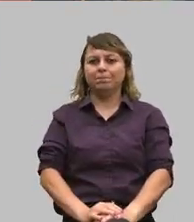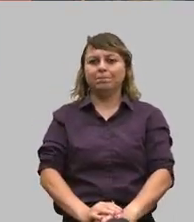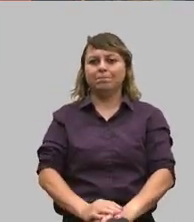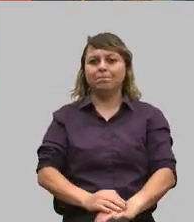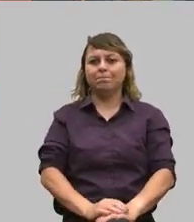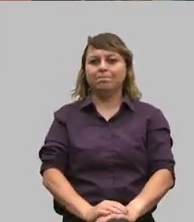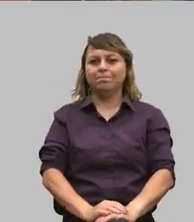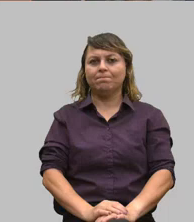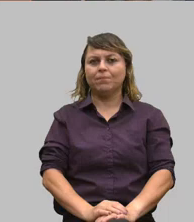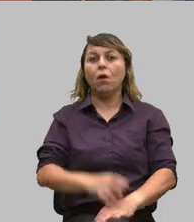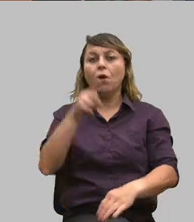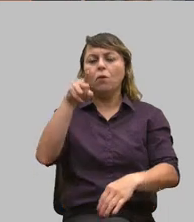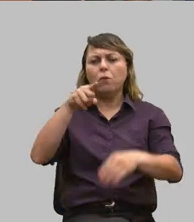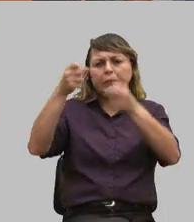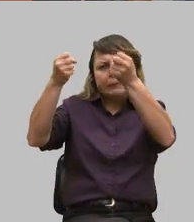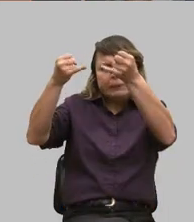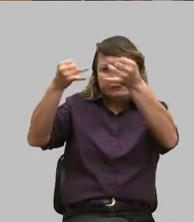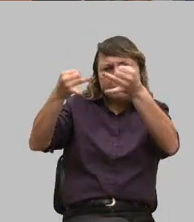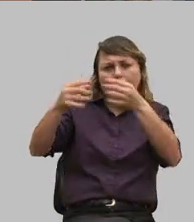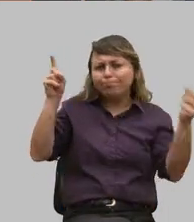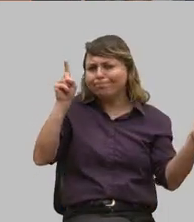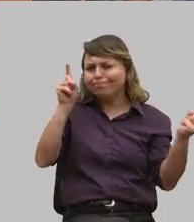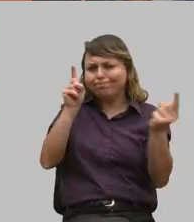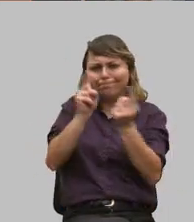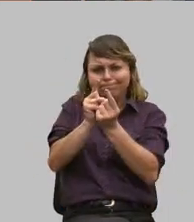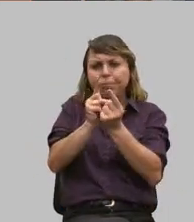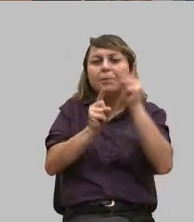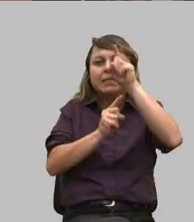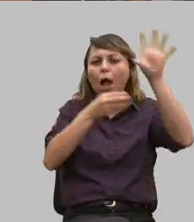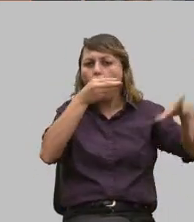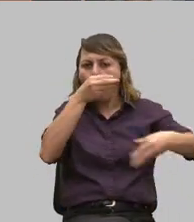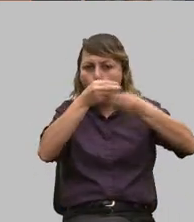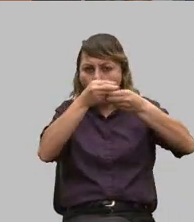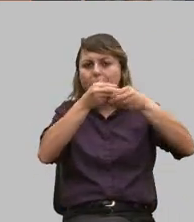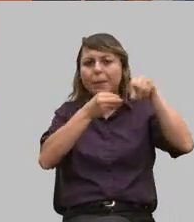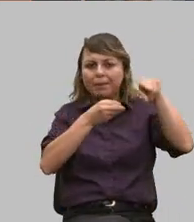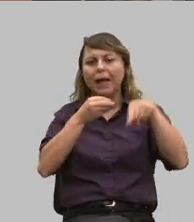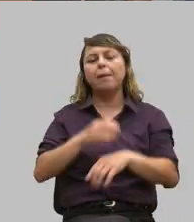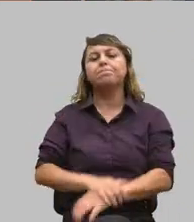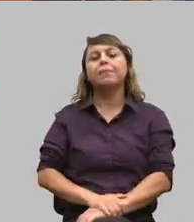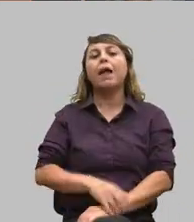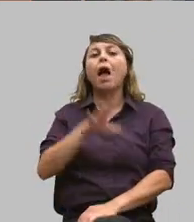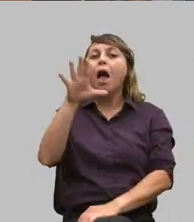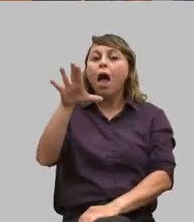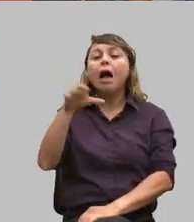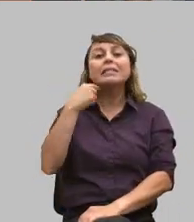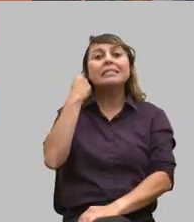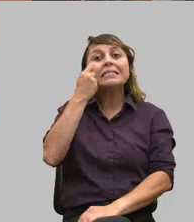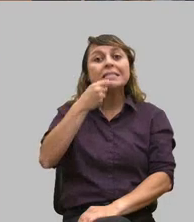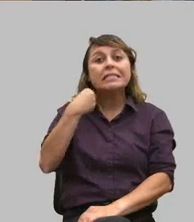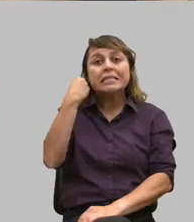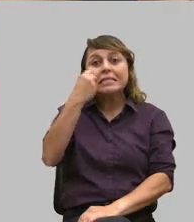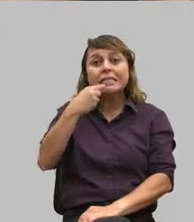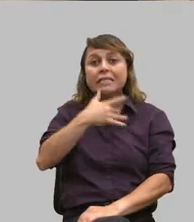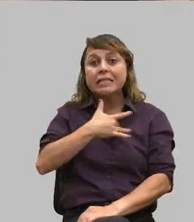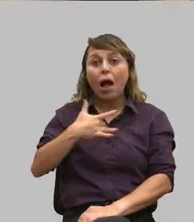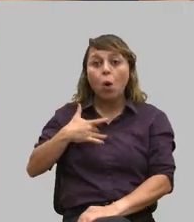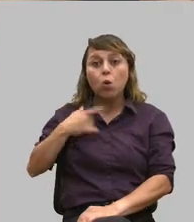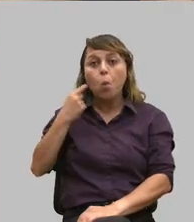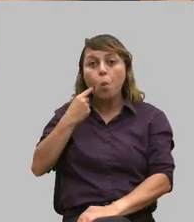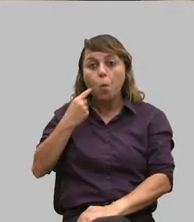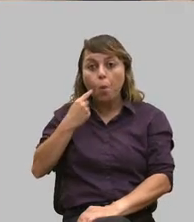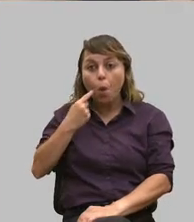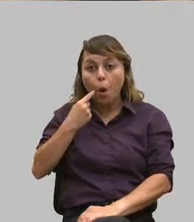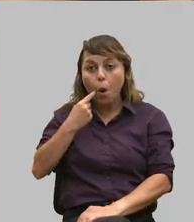falar um pouquinho mas se a Camila quiser complementar mas sau de bucal gente é é algo que que para nós é muito